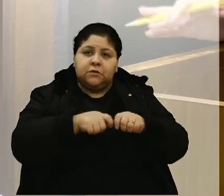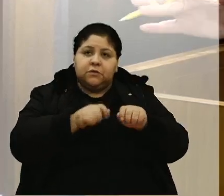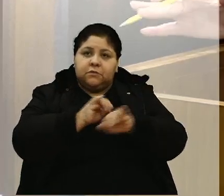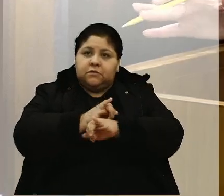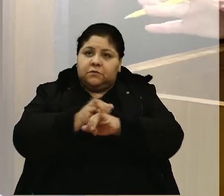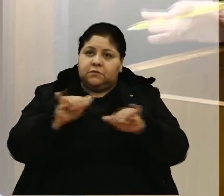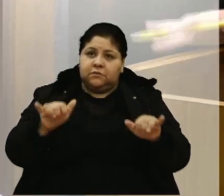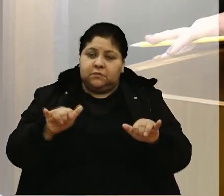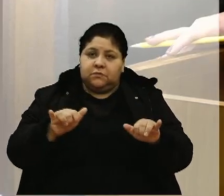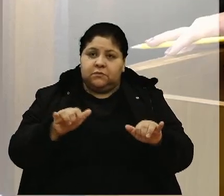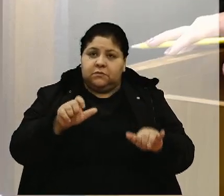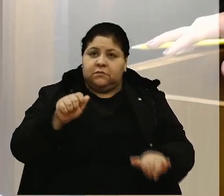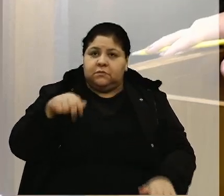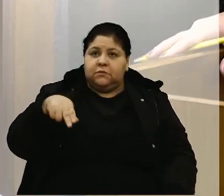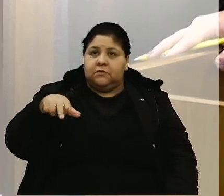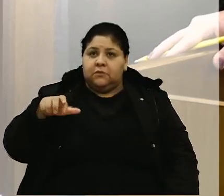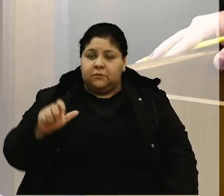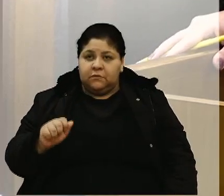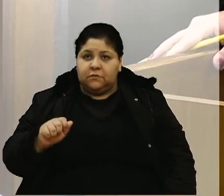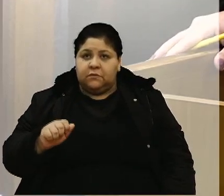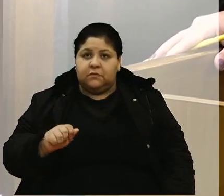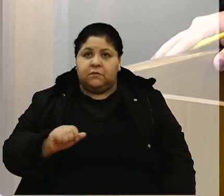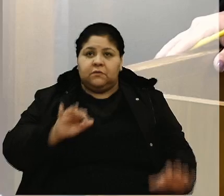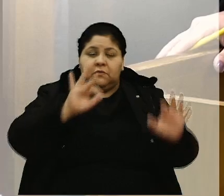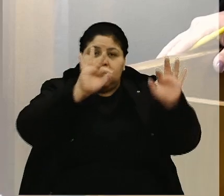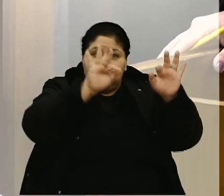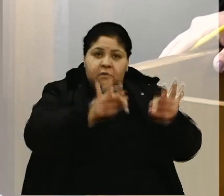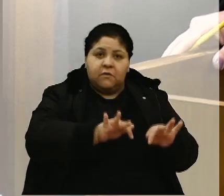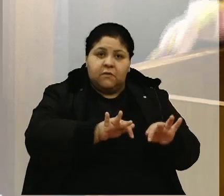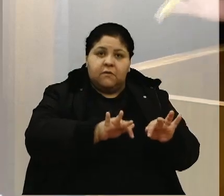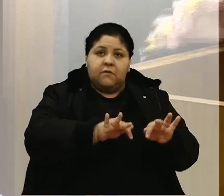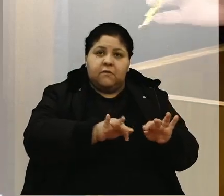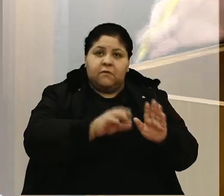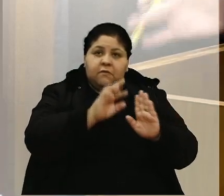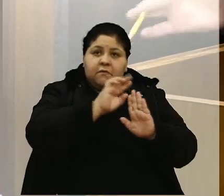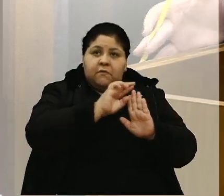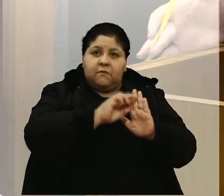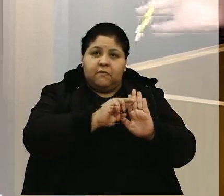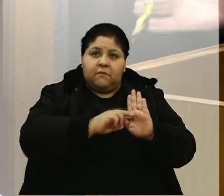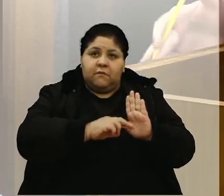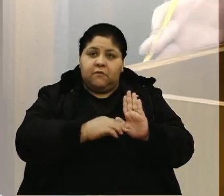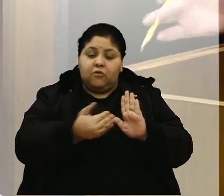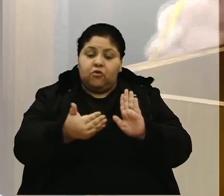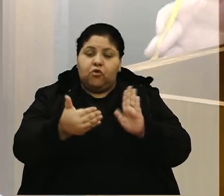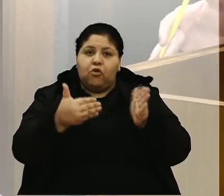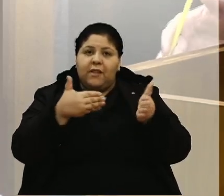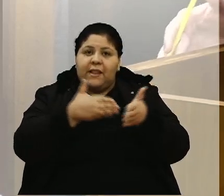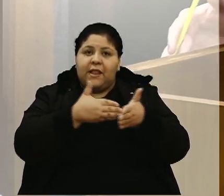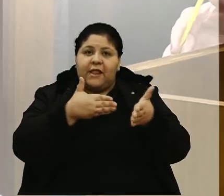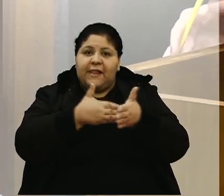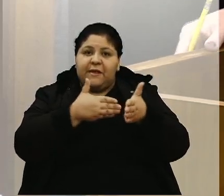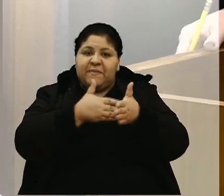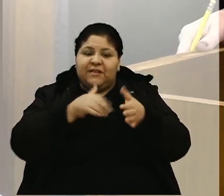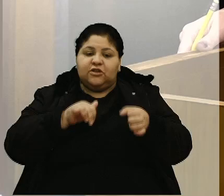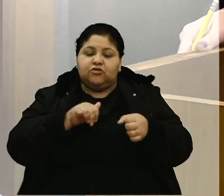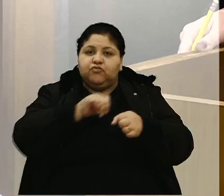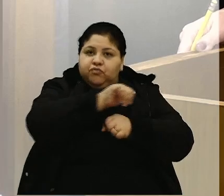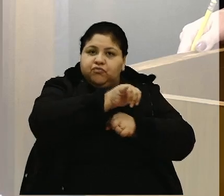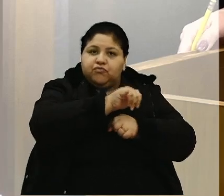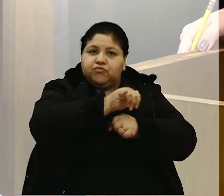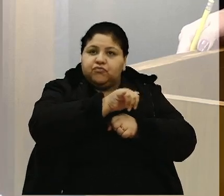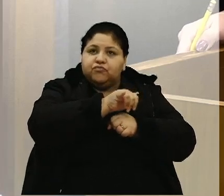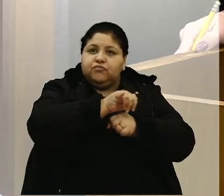notícias, né? Que a ANAC revogou todas as medidas a respeito, né, das limitações do aeroporto.